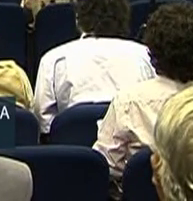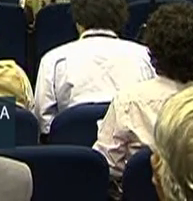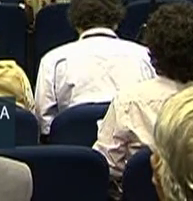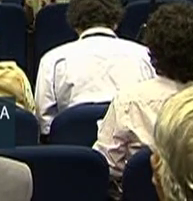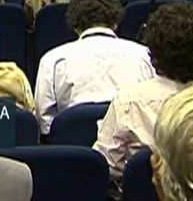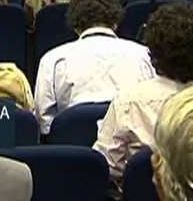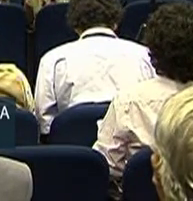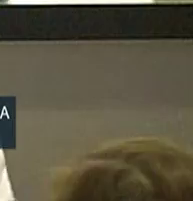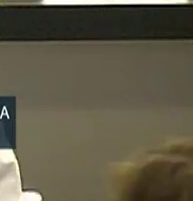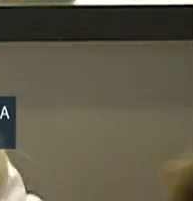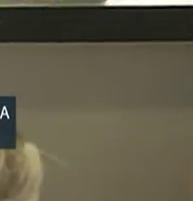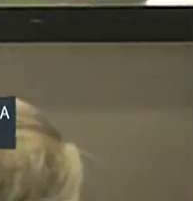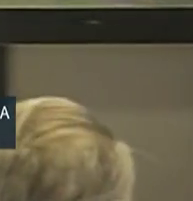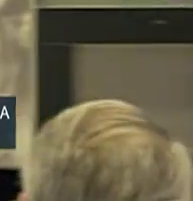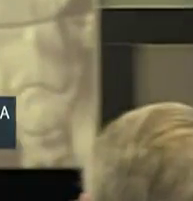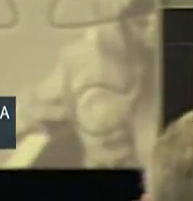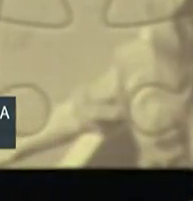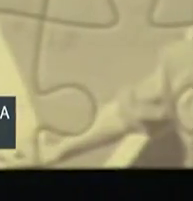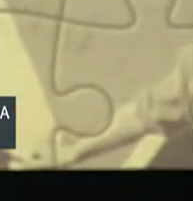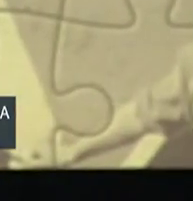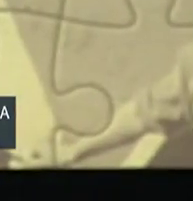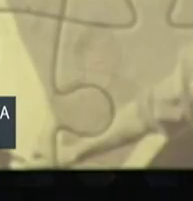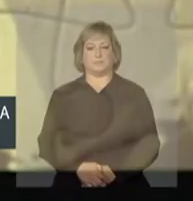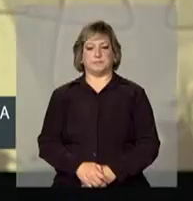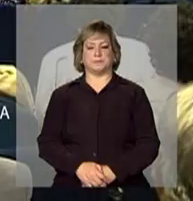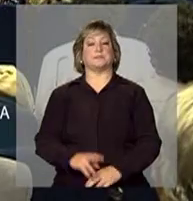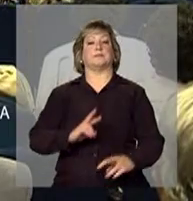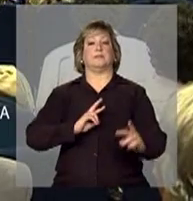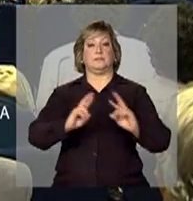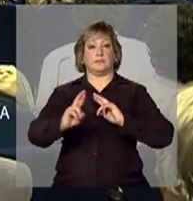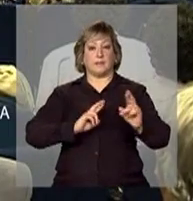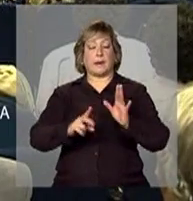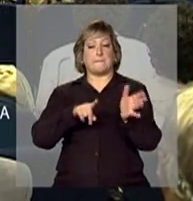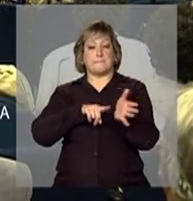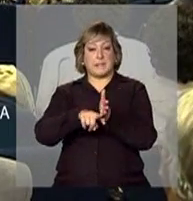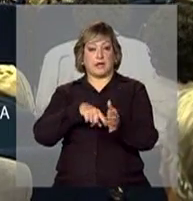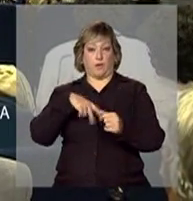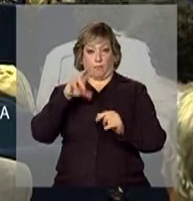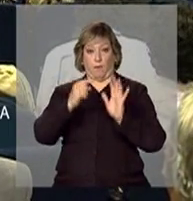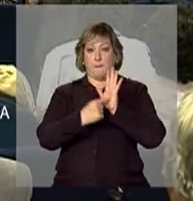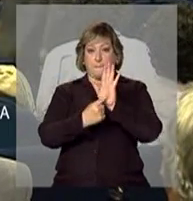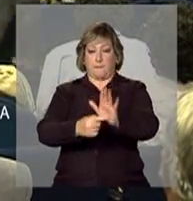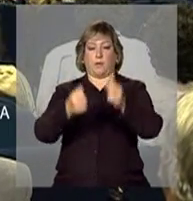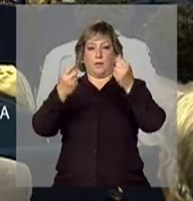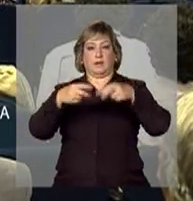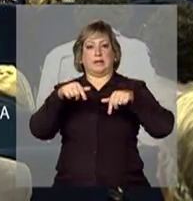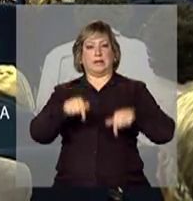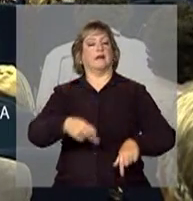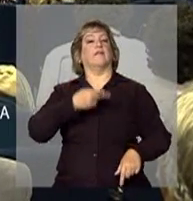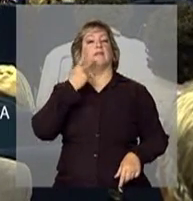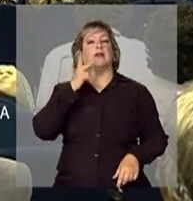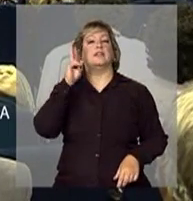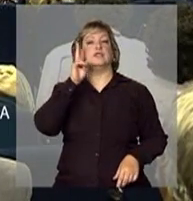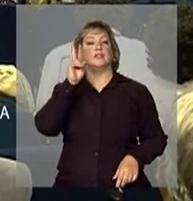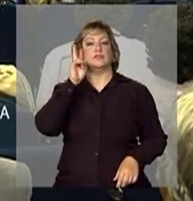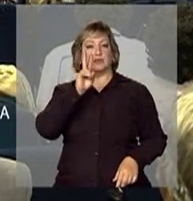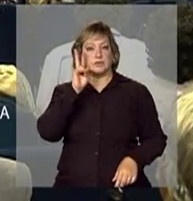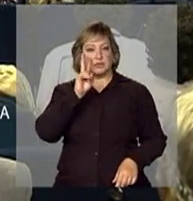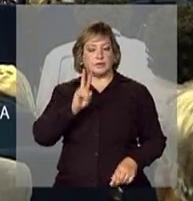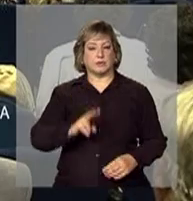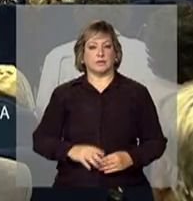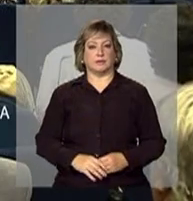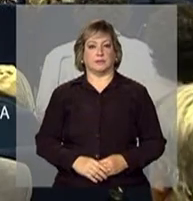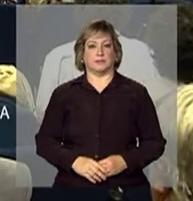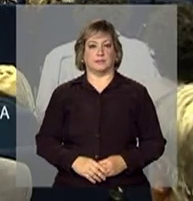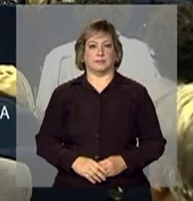Podemos? Obrigada. Os resultados de pesquisa que eu vou apresentar aqui dizem respeito...